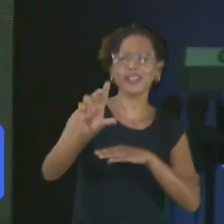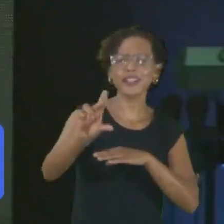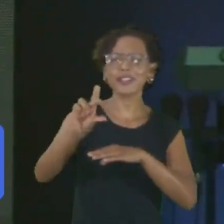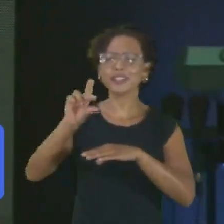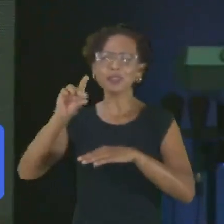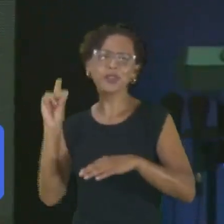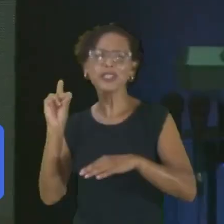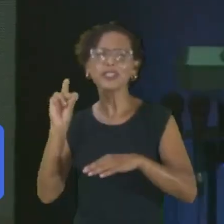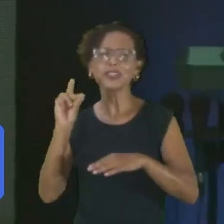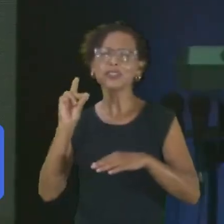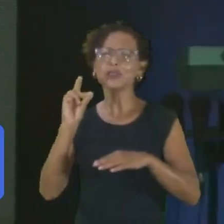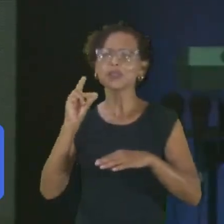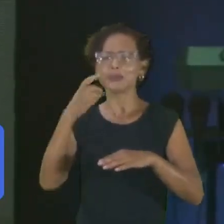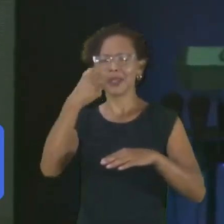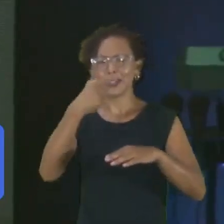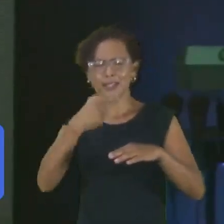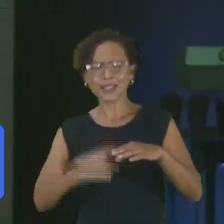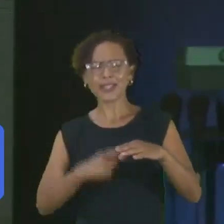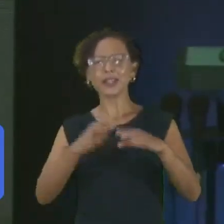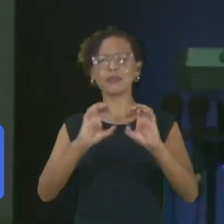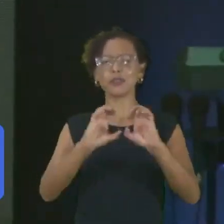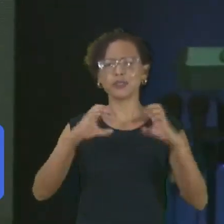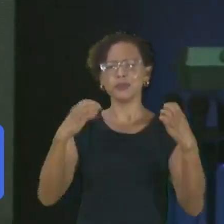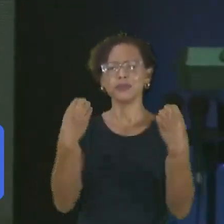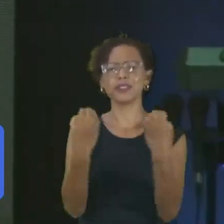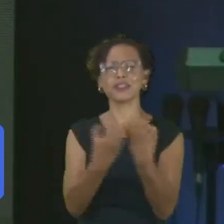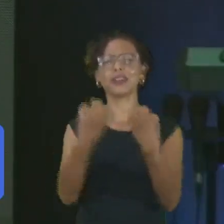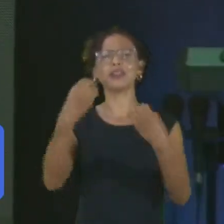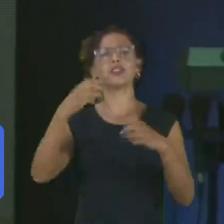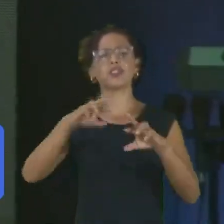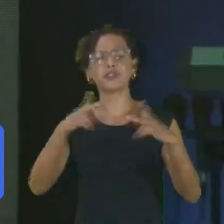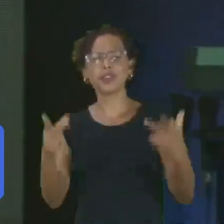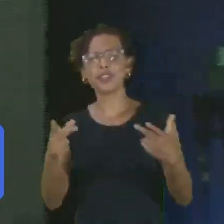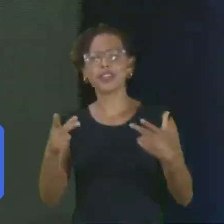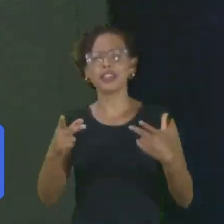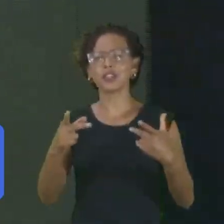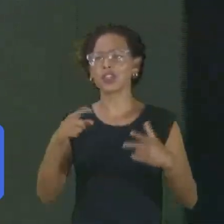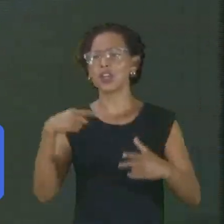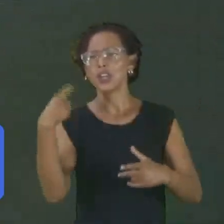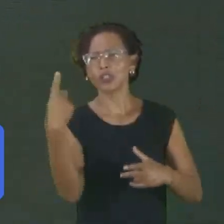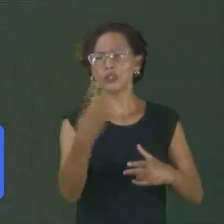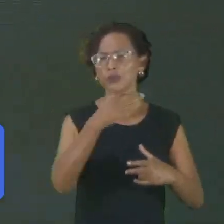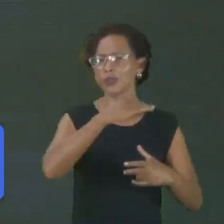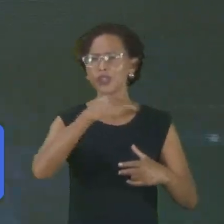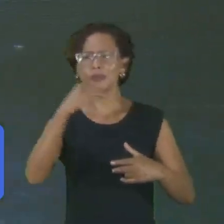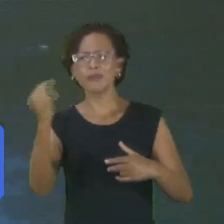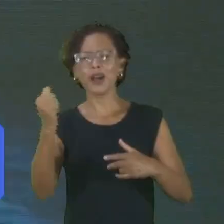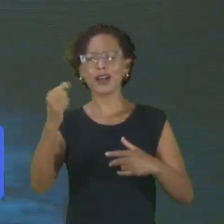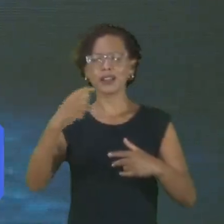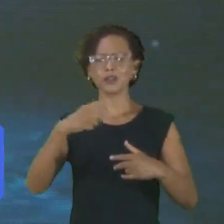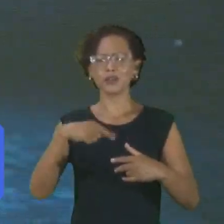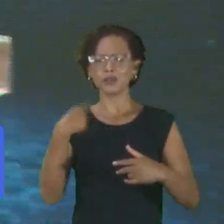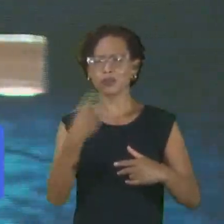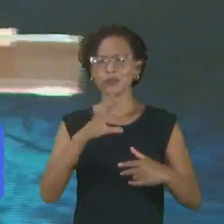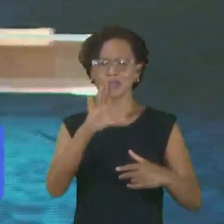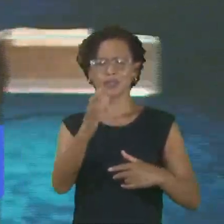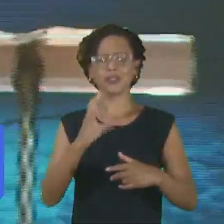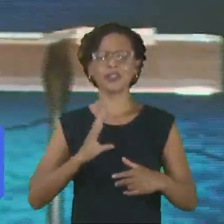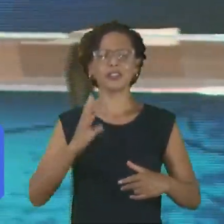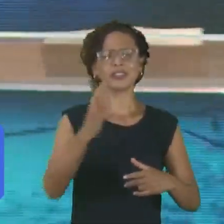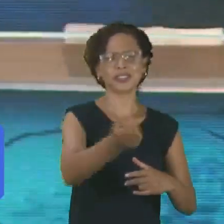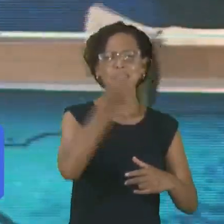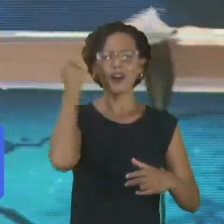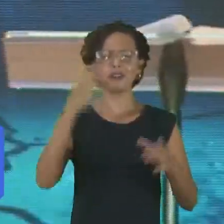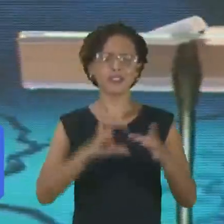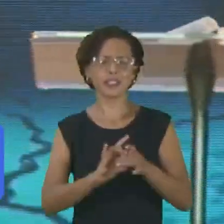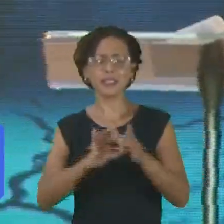escolhidos para sermos uma comunidade diferente. Fomos chamados, fomos salvos, fomos libertos do